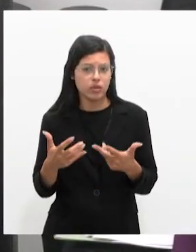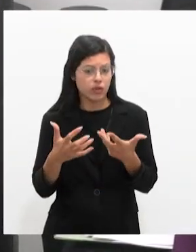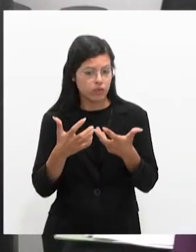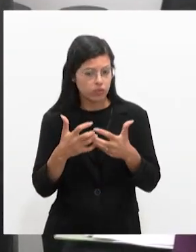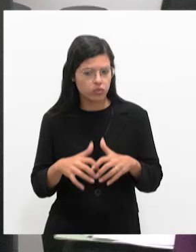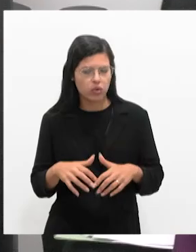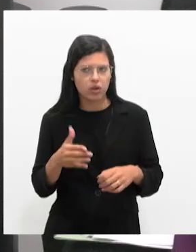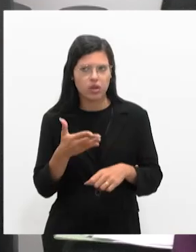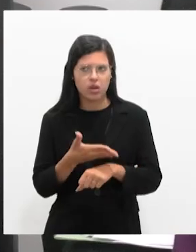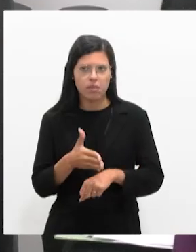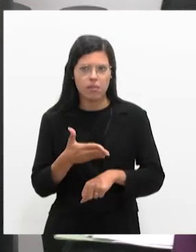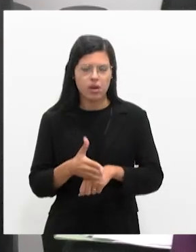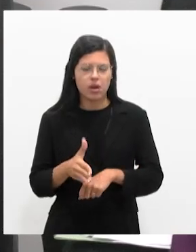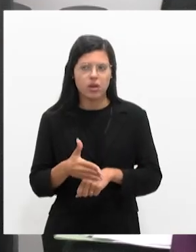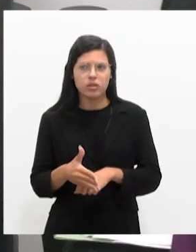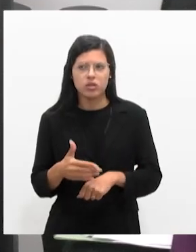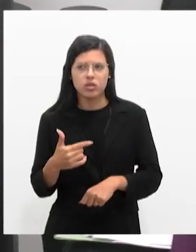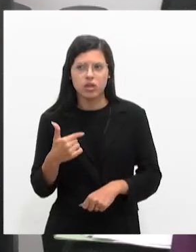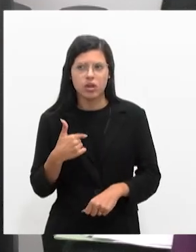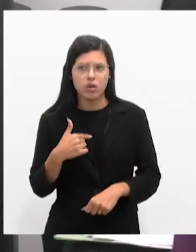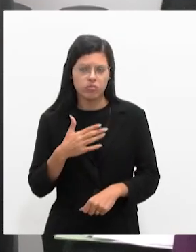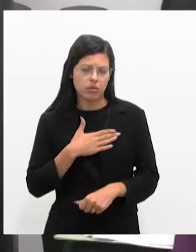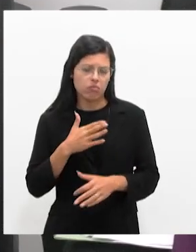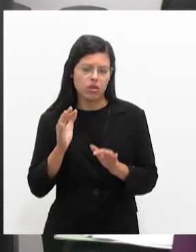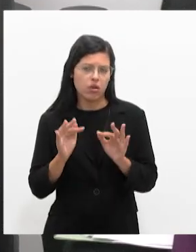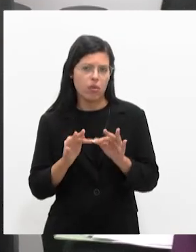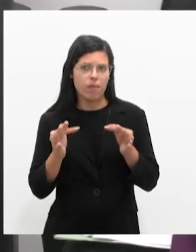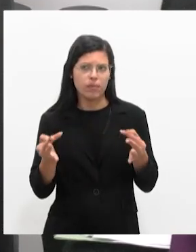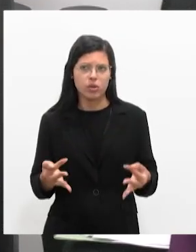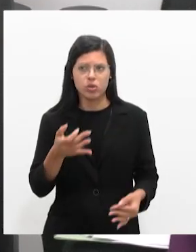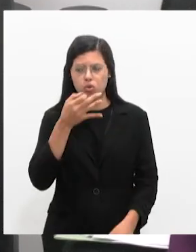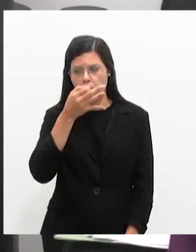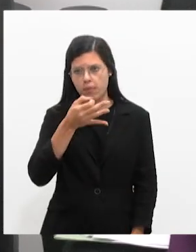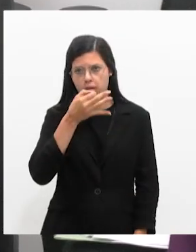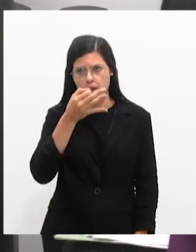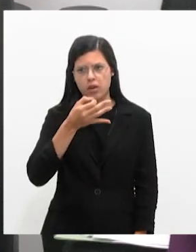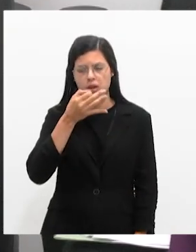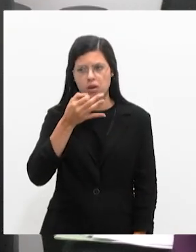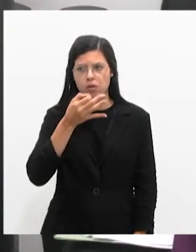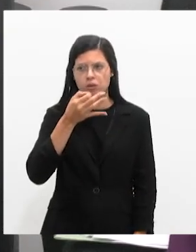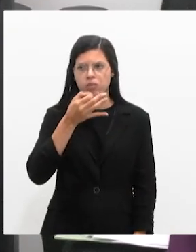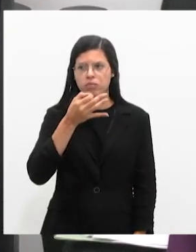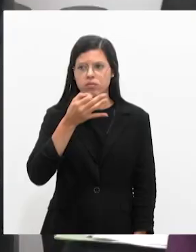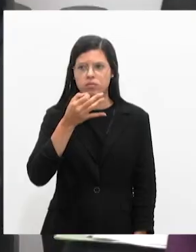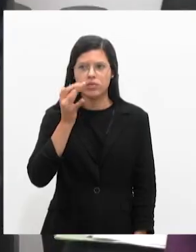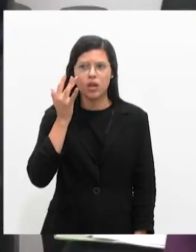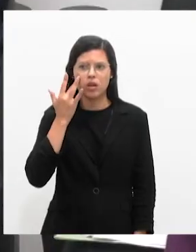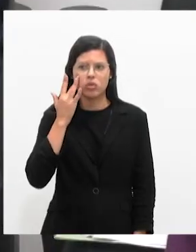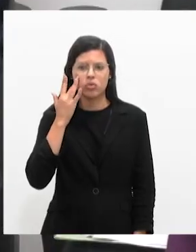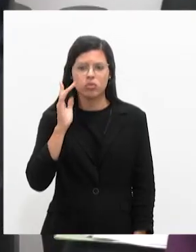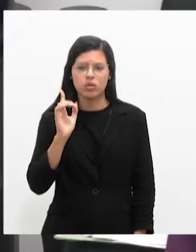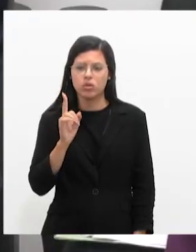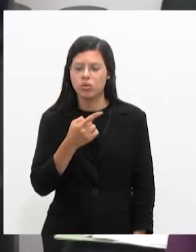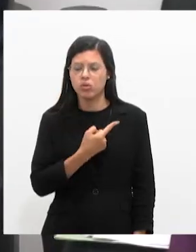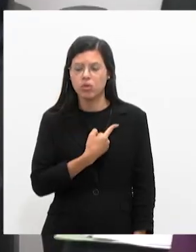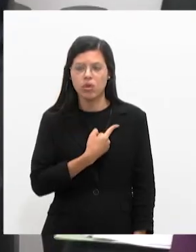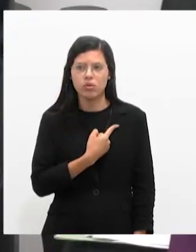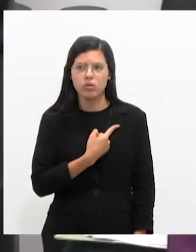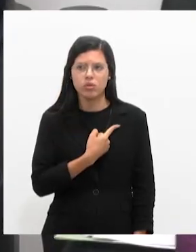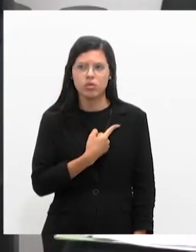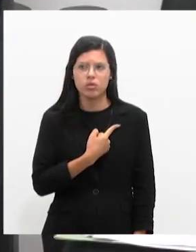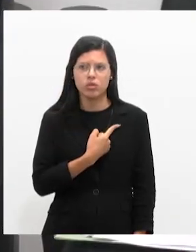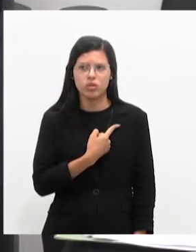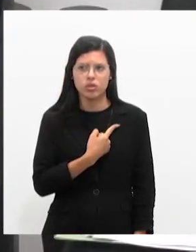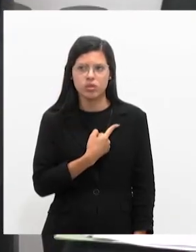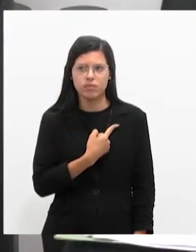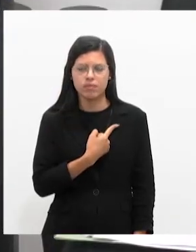Então, eu, na minha humilde opinião e colocação, eu acho que nós deveríamos,